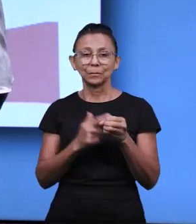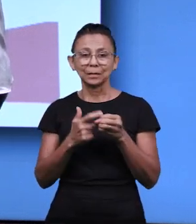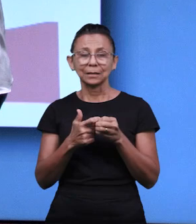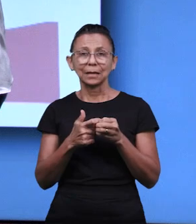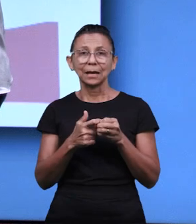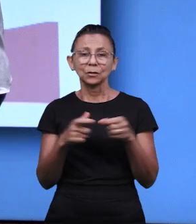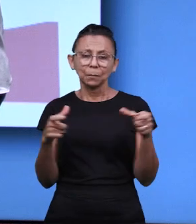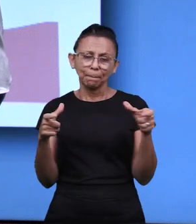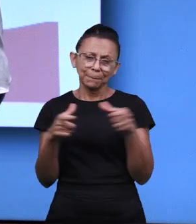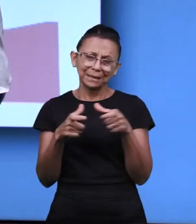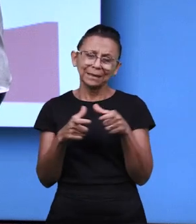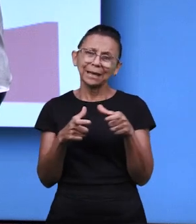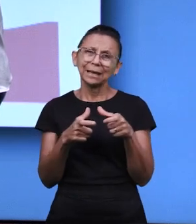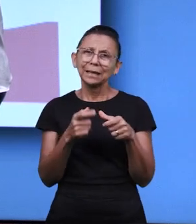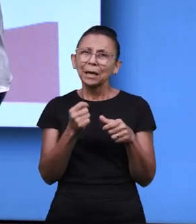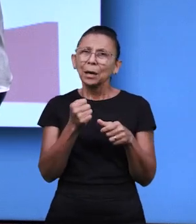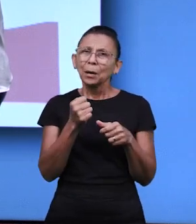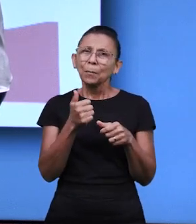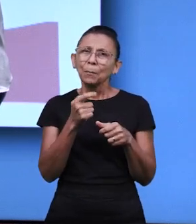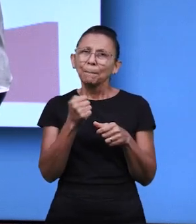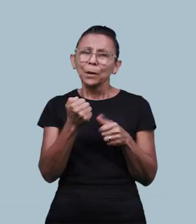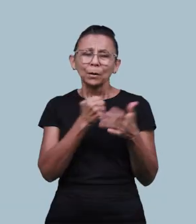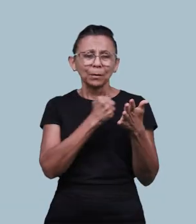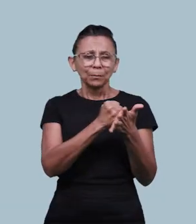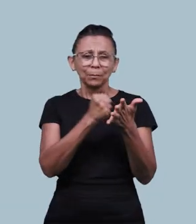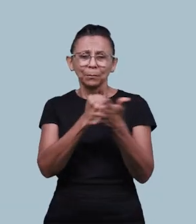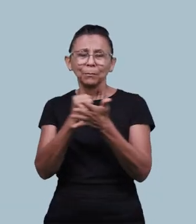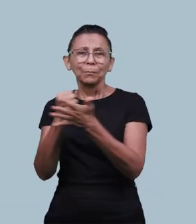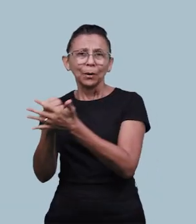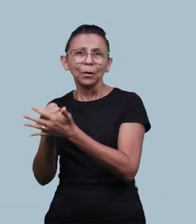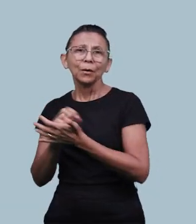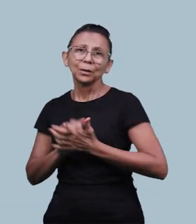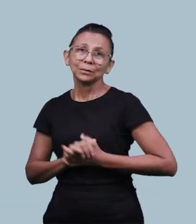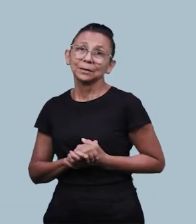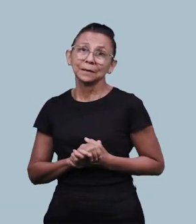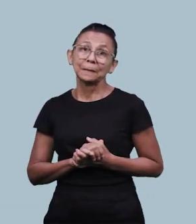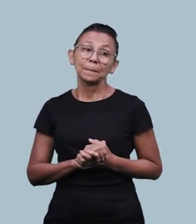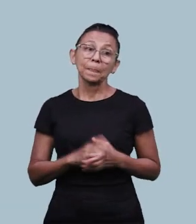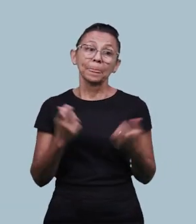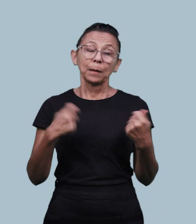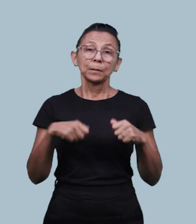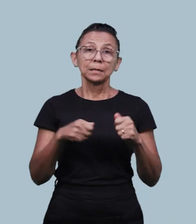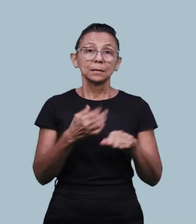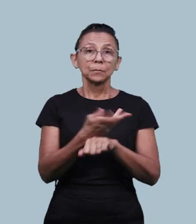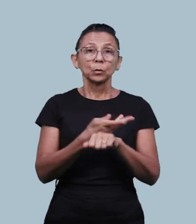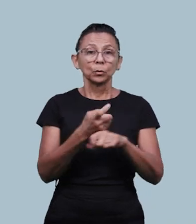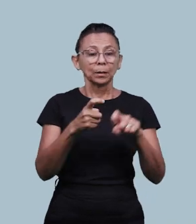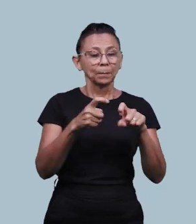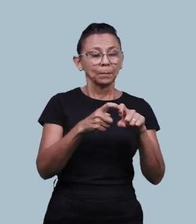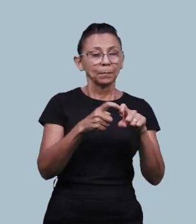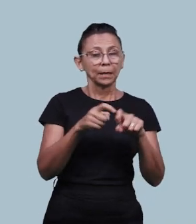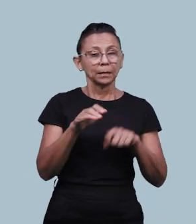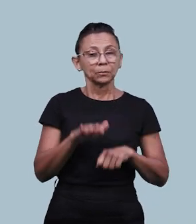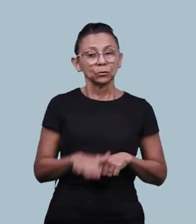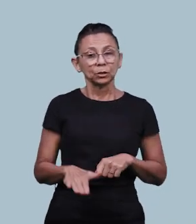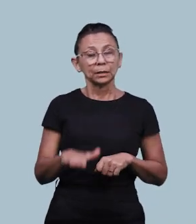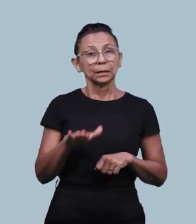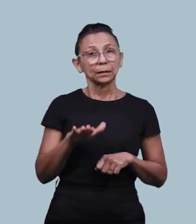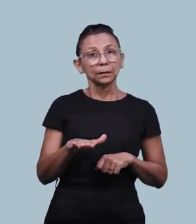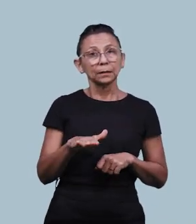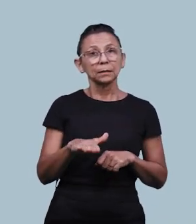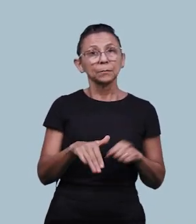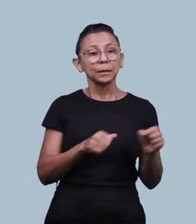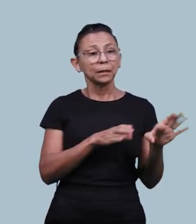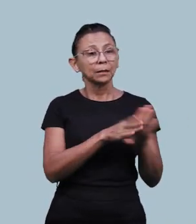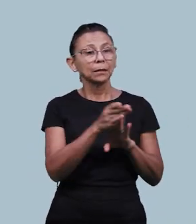da saúde, o que eu recomendo é você procurar um pediatra ou um médico de família para ele dar os devidos